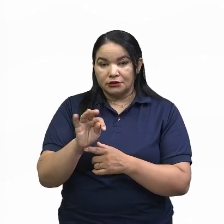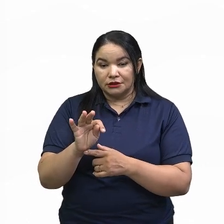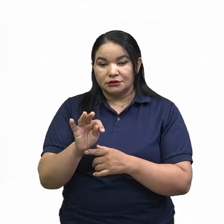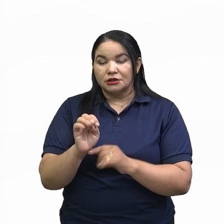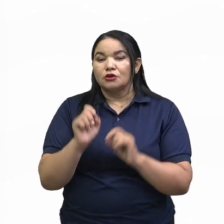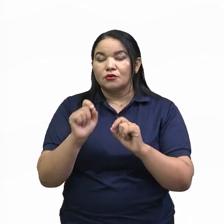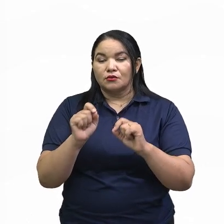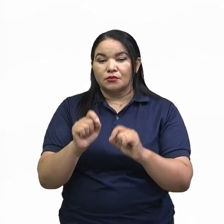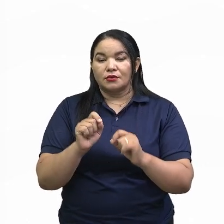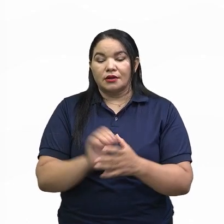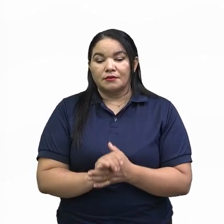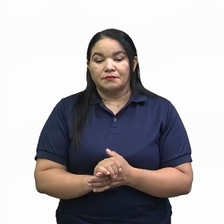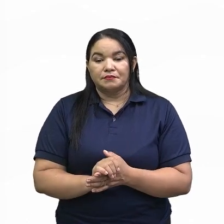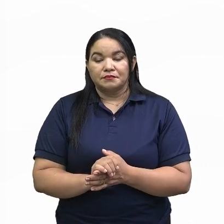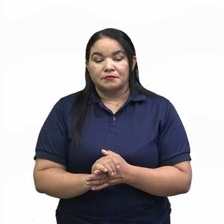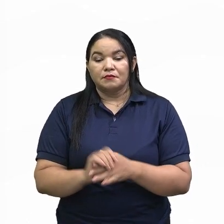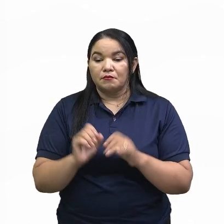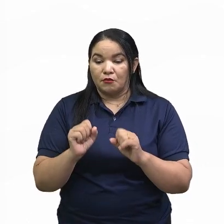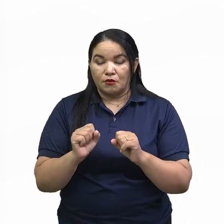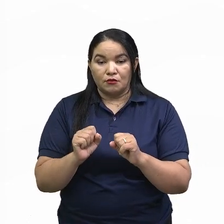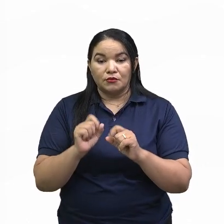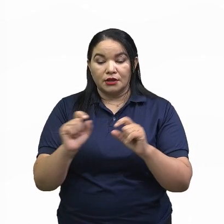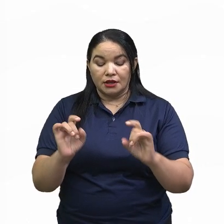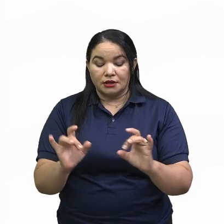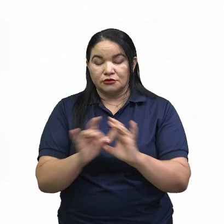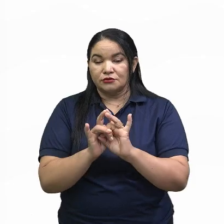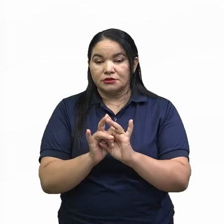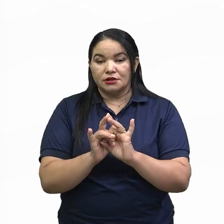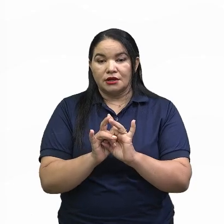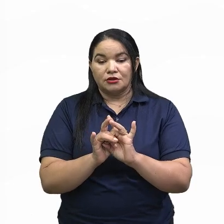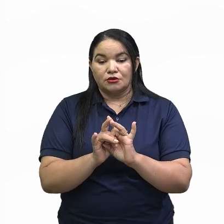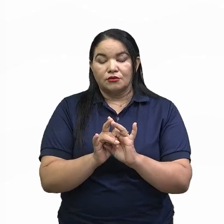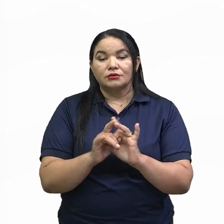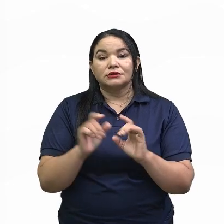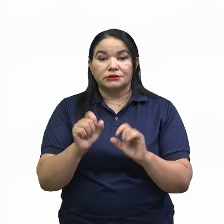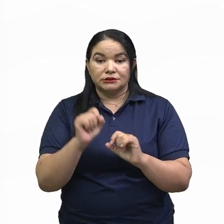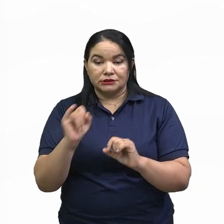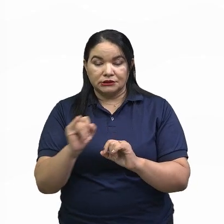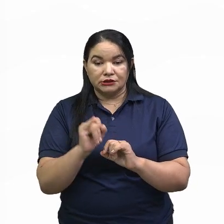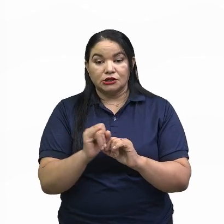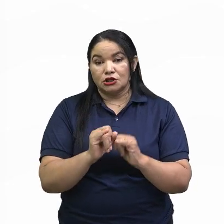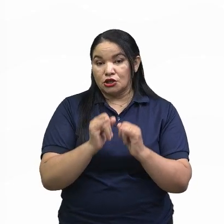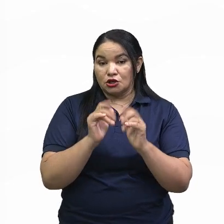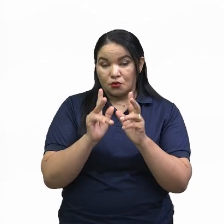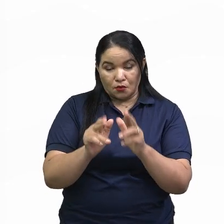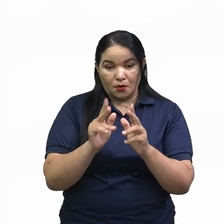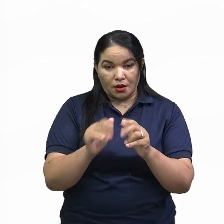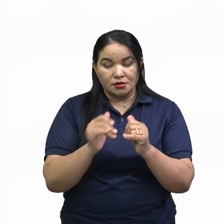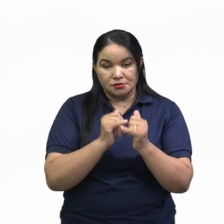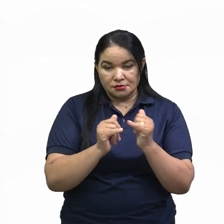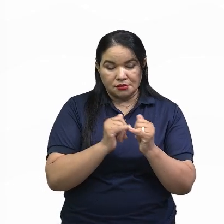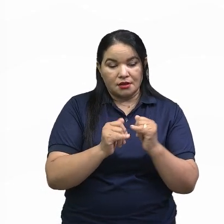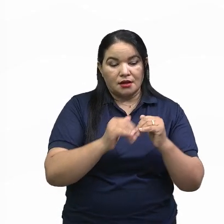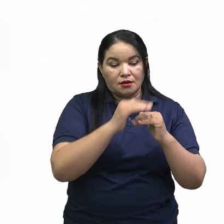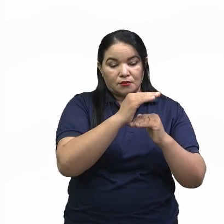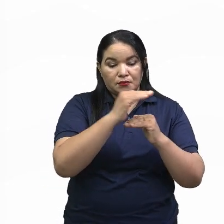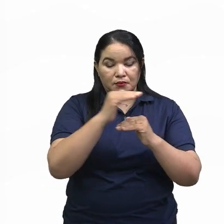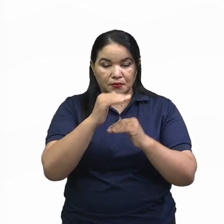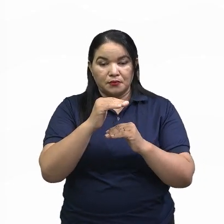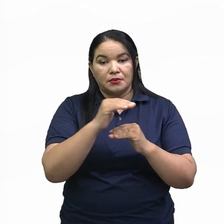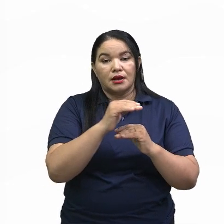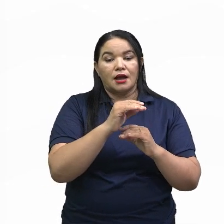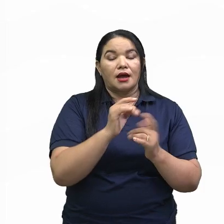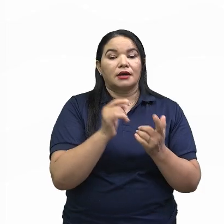geradores em paralelo todos devem ser associados se eles forem iguais. Então, a tensão é a mesma